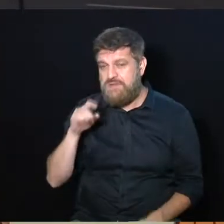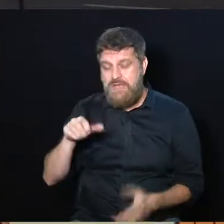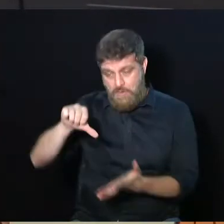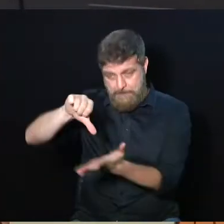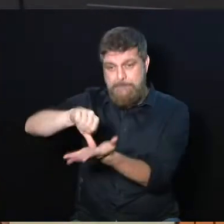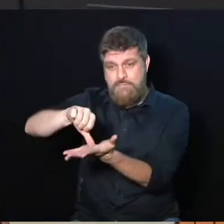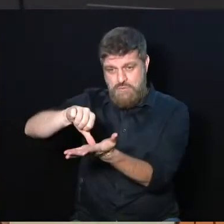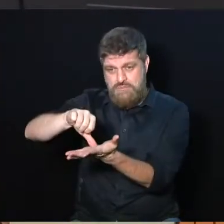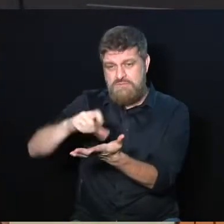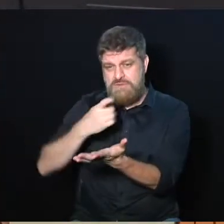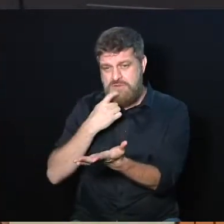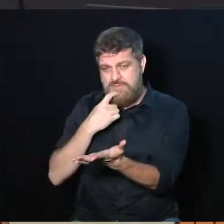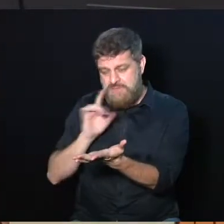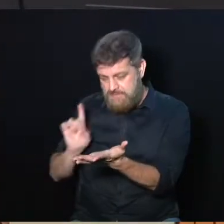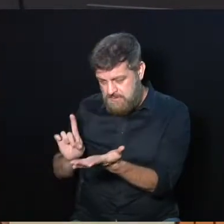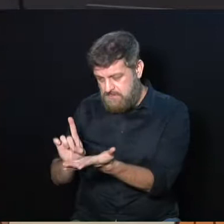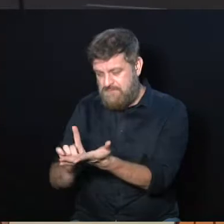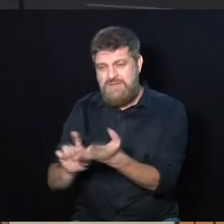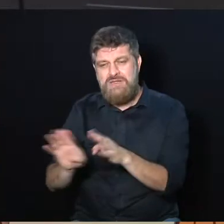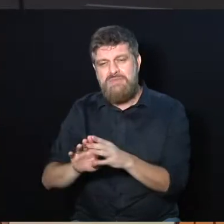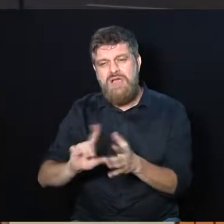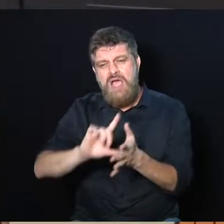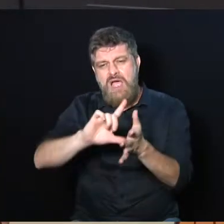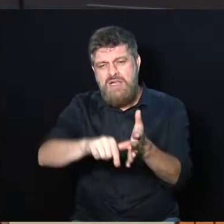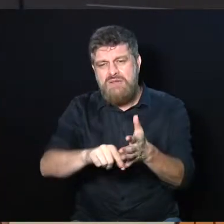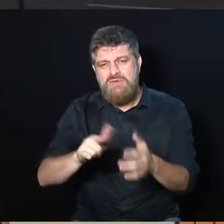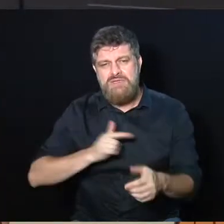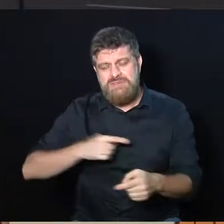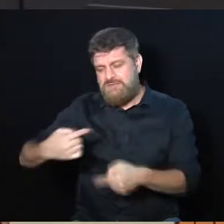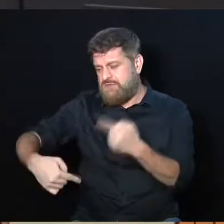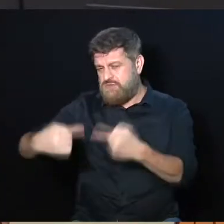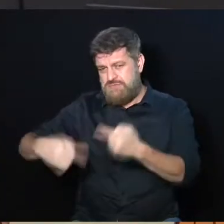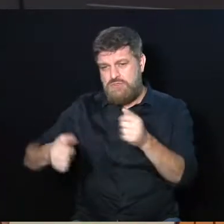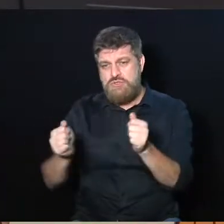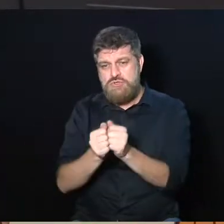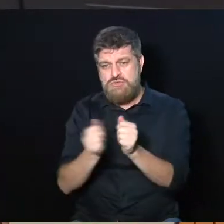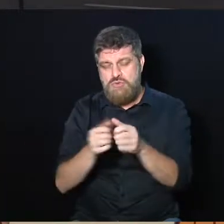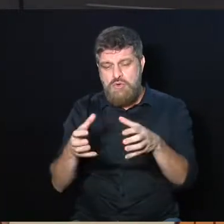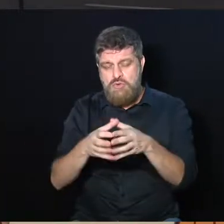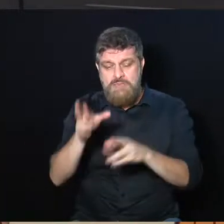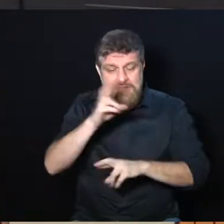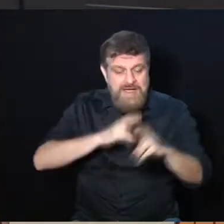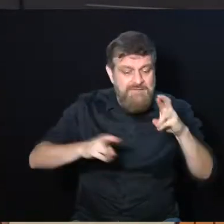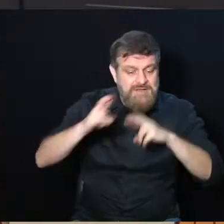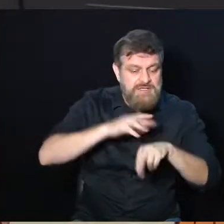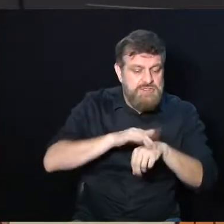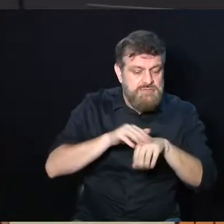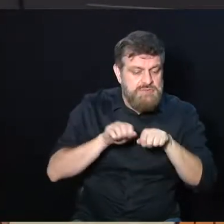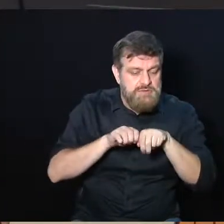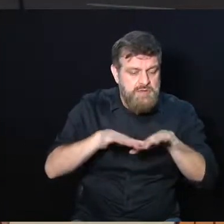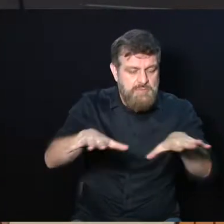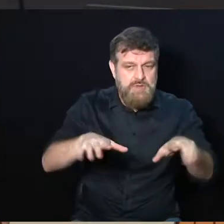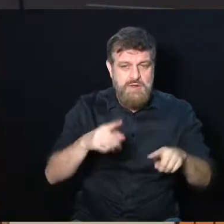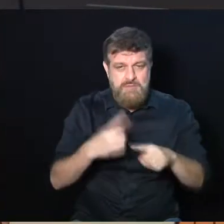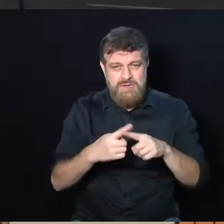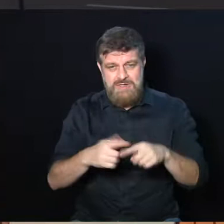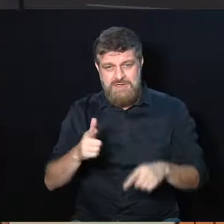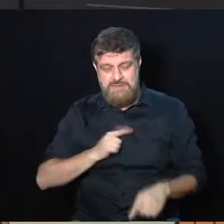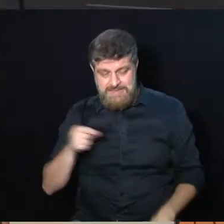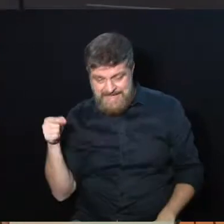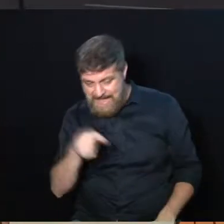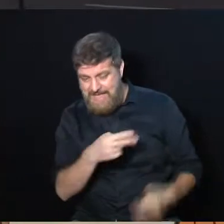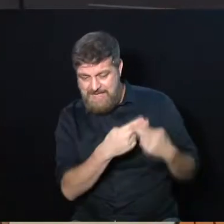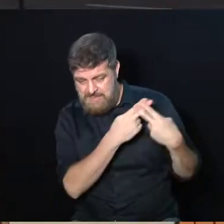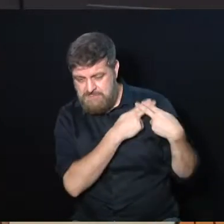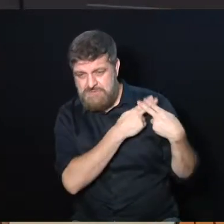cidade de Campinas, e talvez mais para frente, isso tem que ser uma discussão com a vigilância epidemiológica, que também isso depende de produção de soro. Então, eu